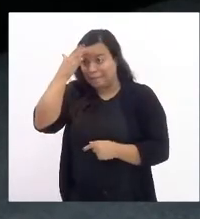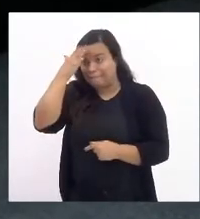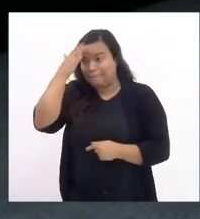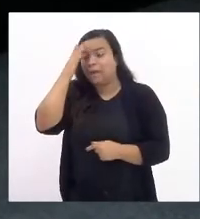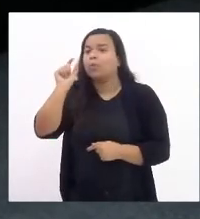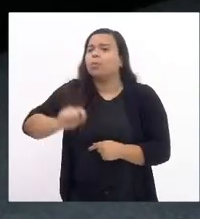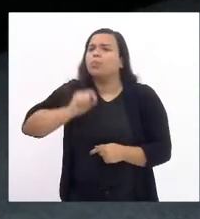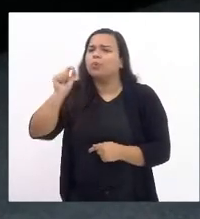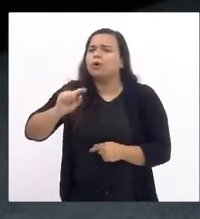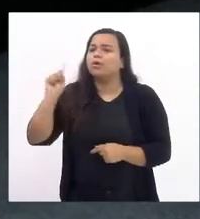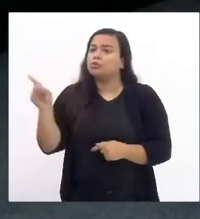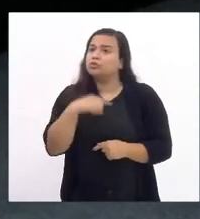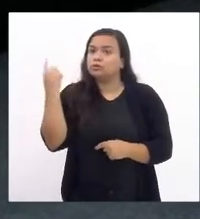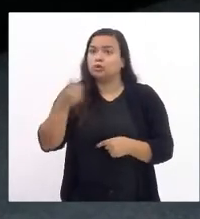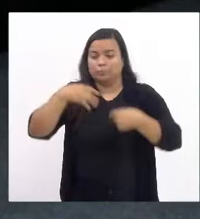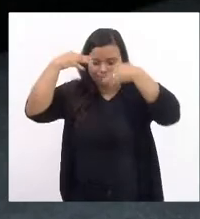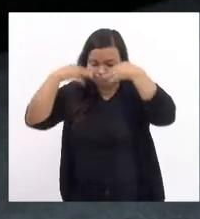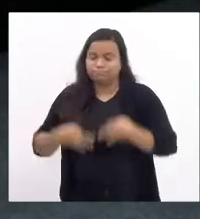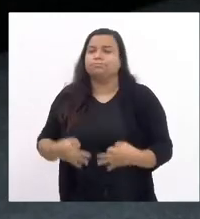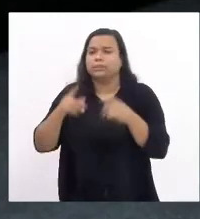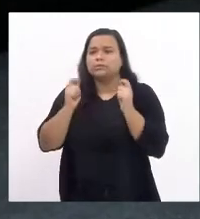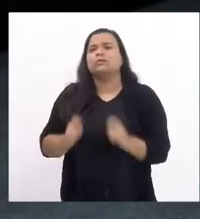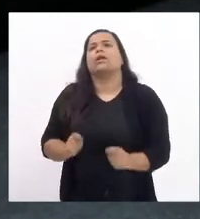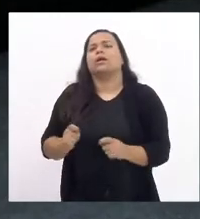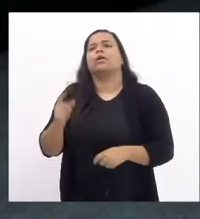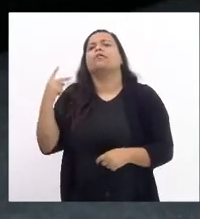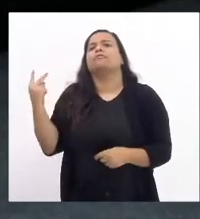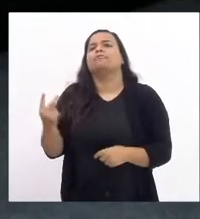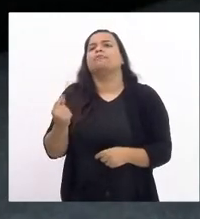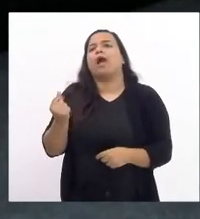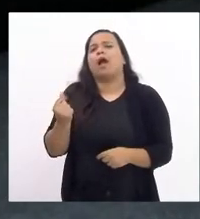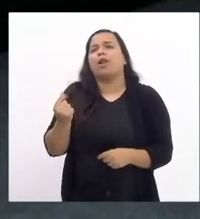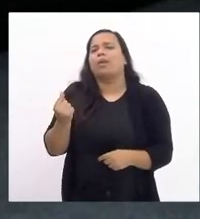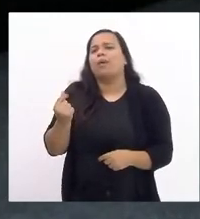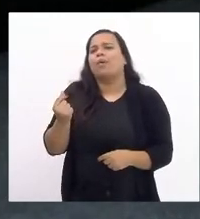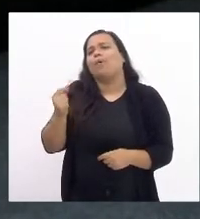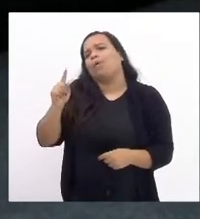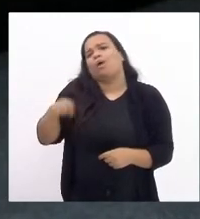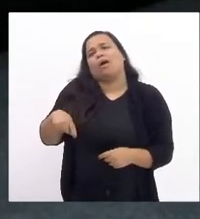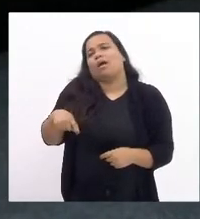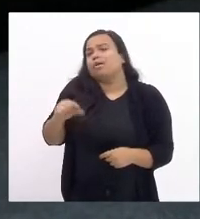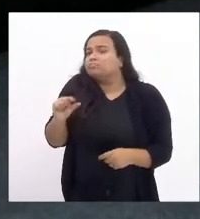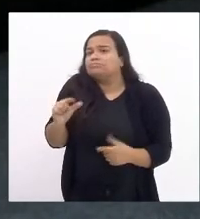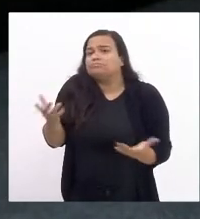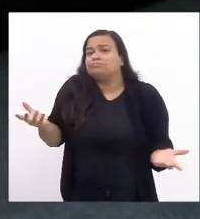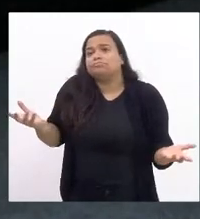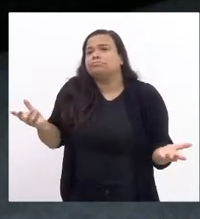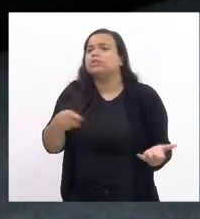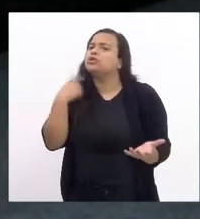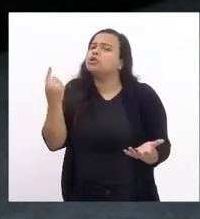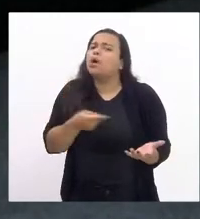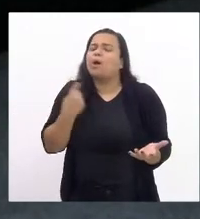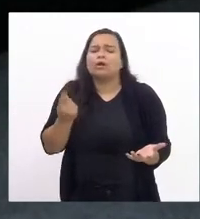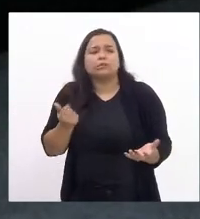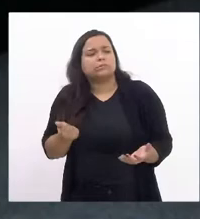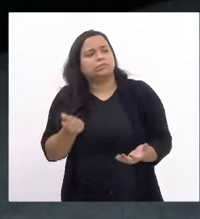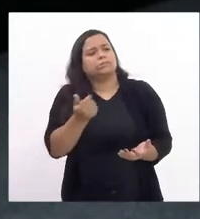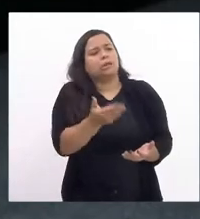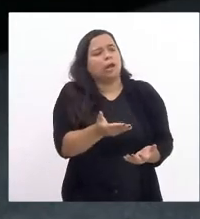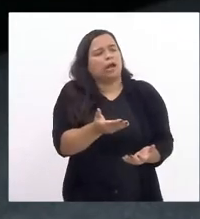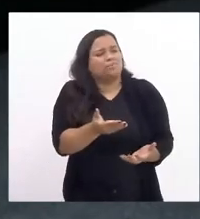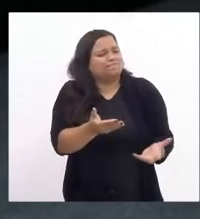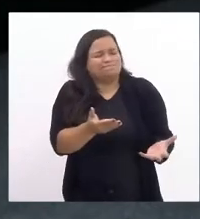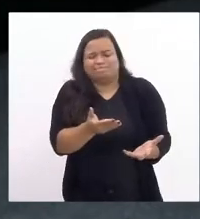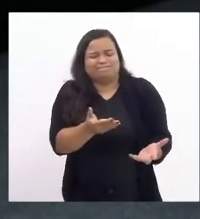quando a gente permanece com esse valor que é vil, na verdade o nosso gesto é de não